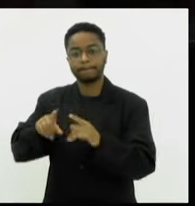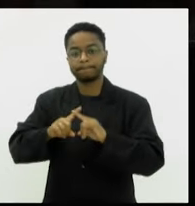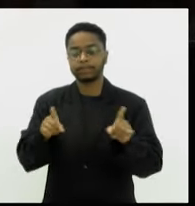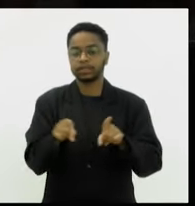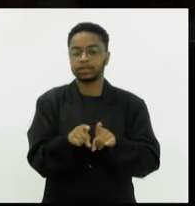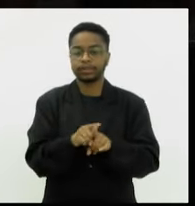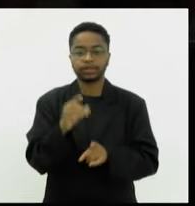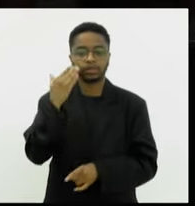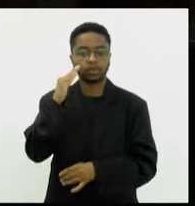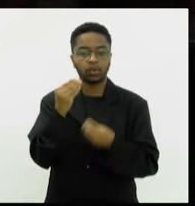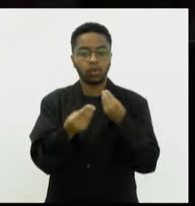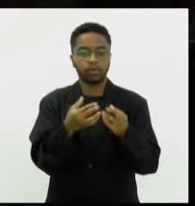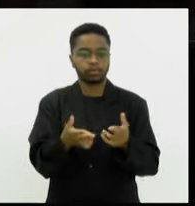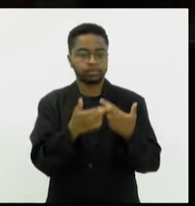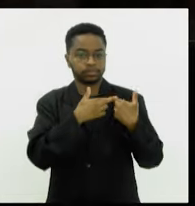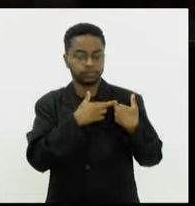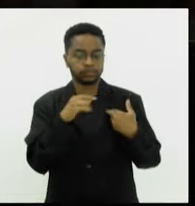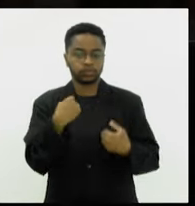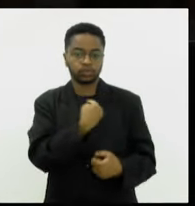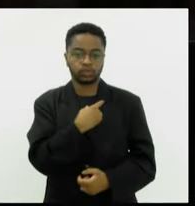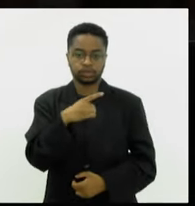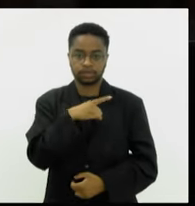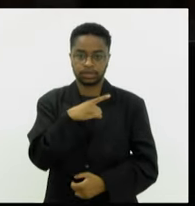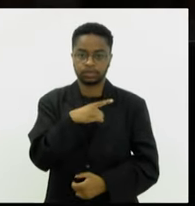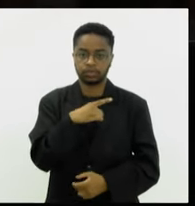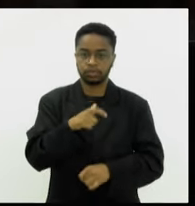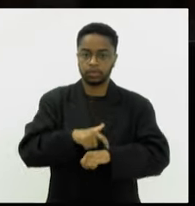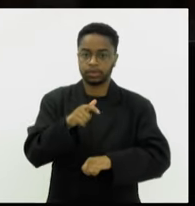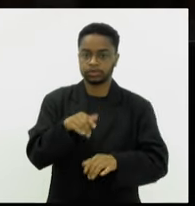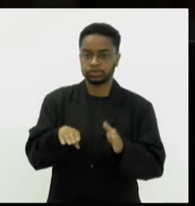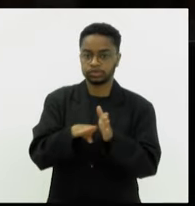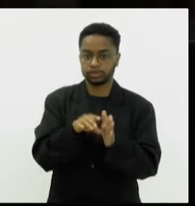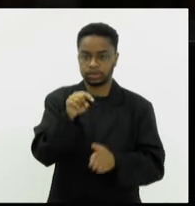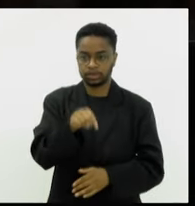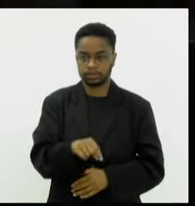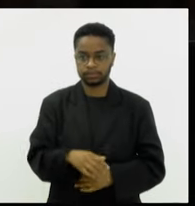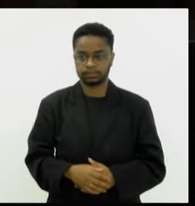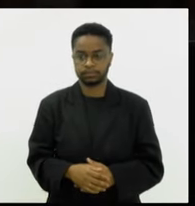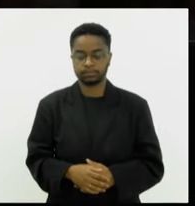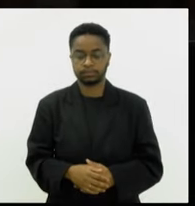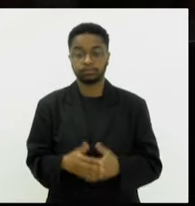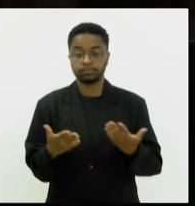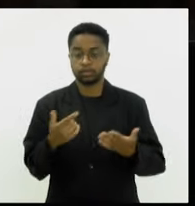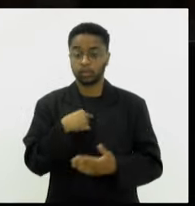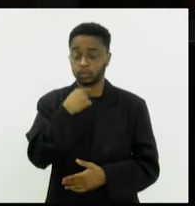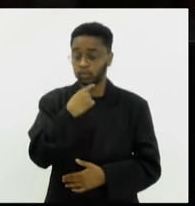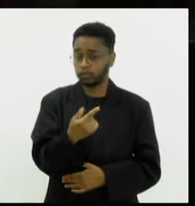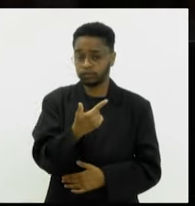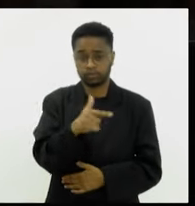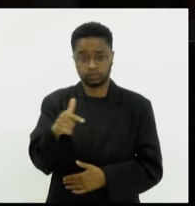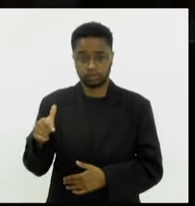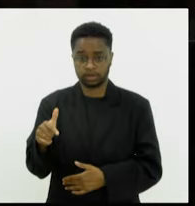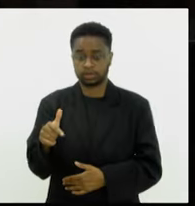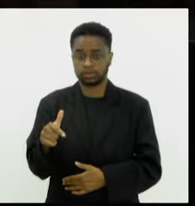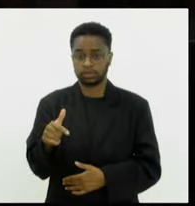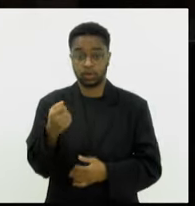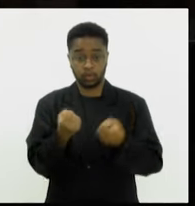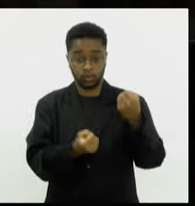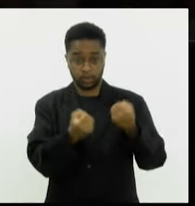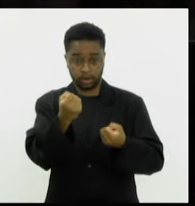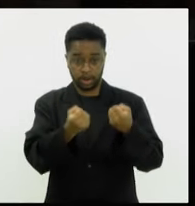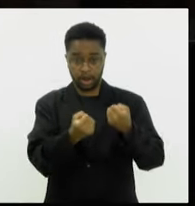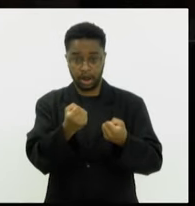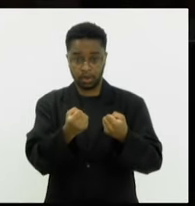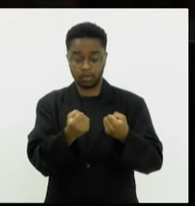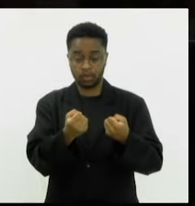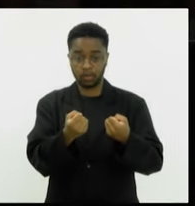a responsabilidade que temos quando aqui chegamos. E eu não tenho dúvida. O carro onde foram